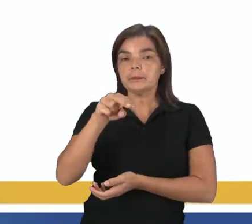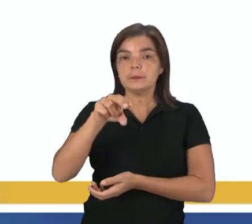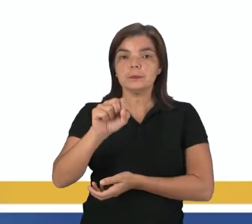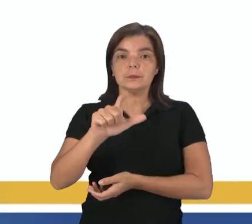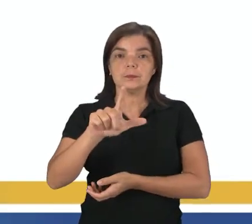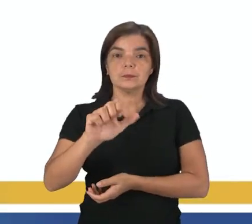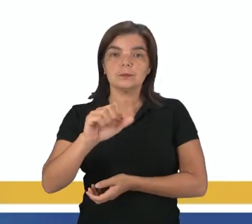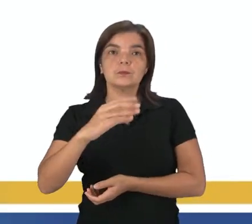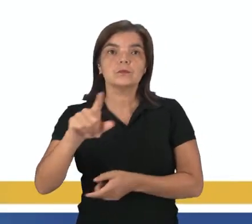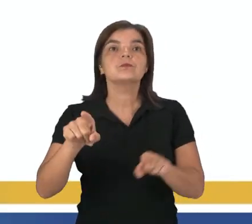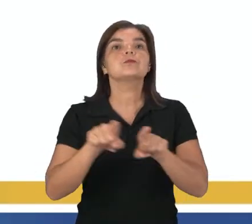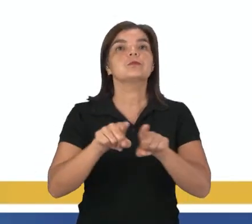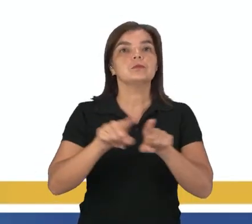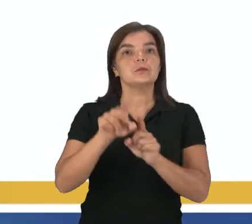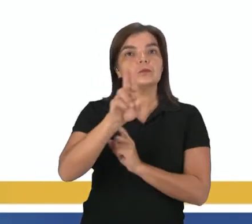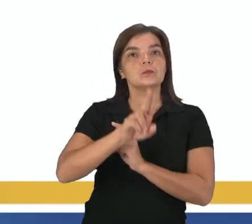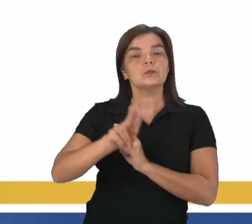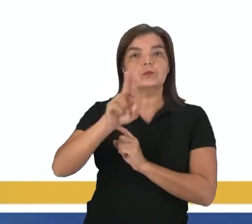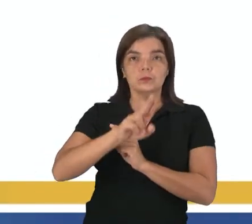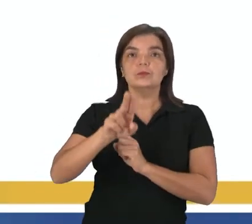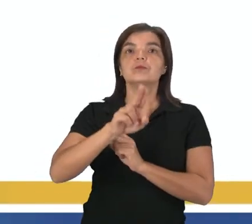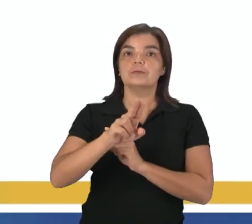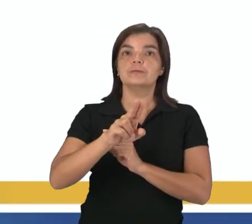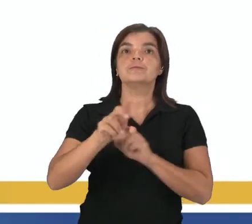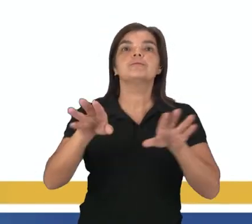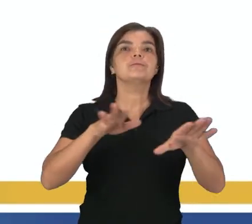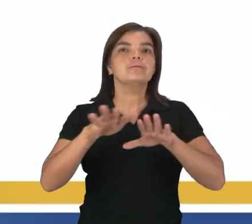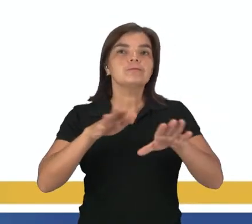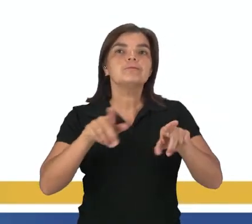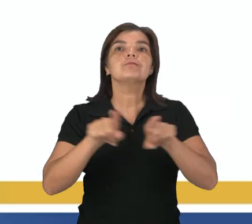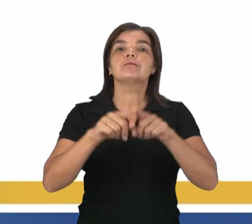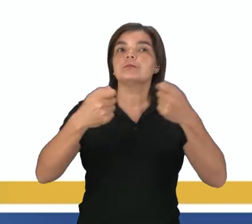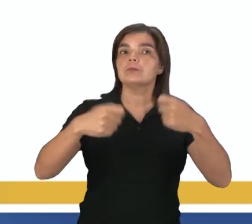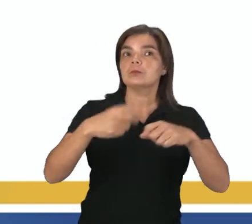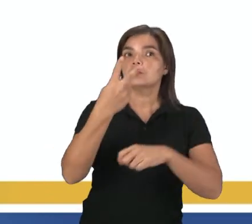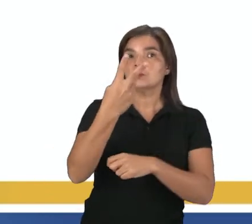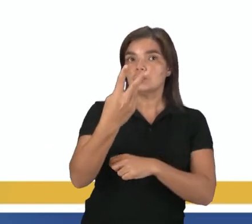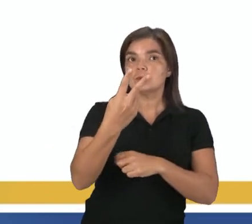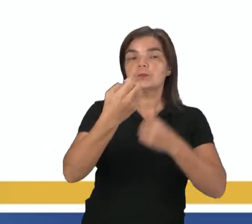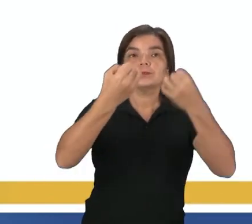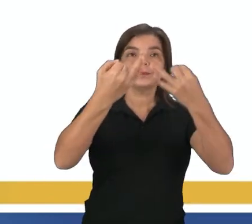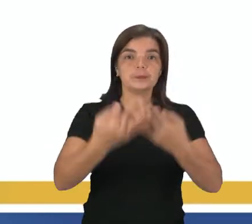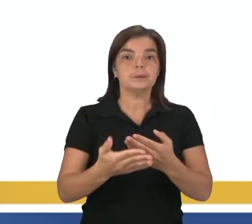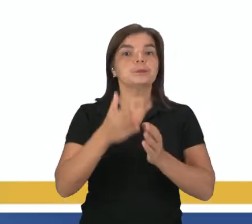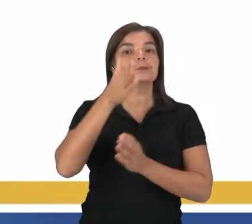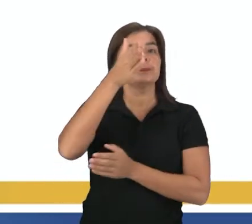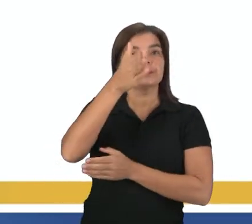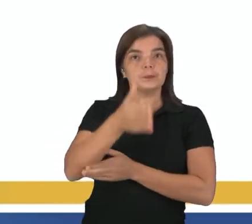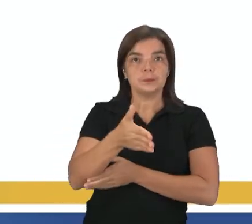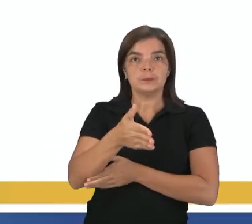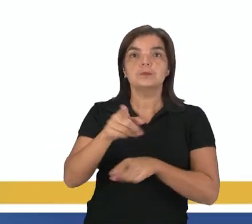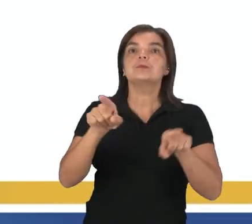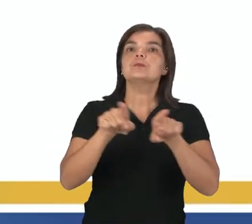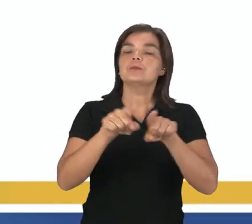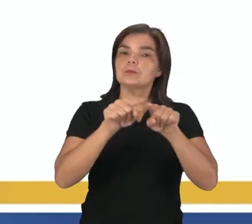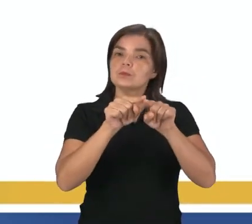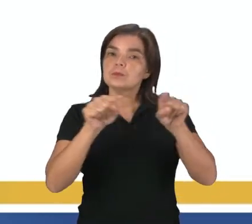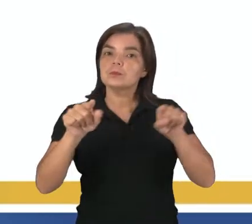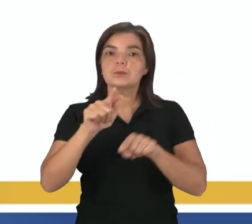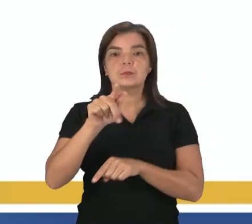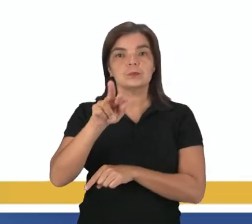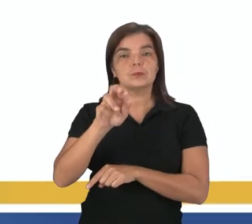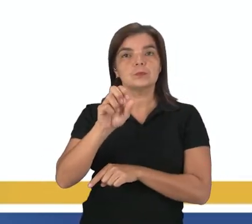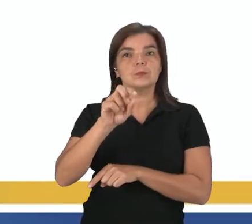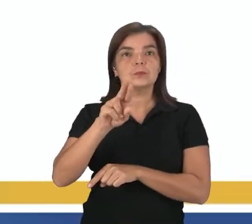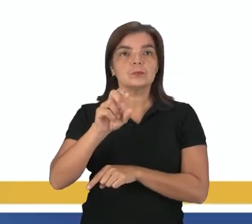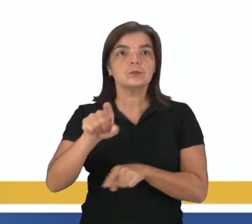a translação ela é o termo usado para mover formas, sendo necessário 2 especificações: a direção, que pode ser medida